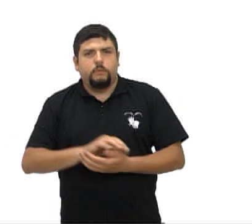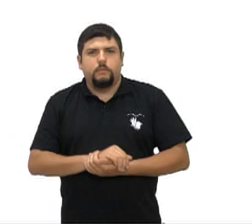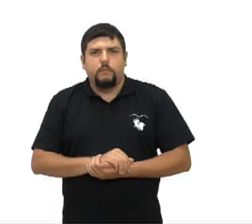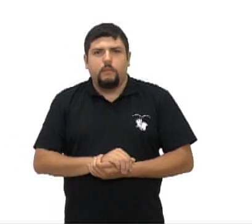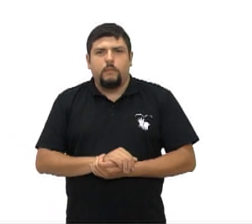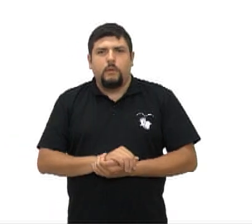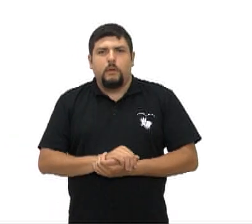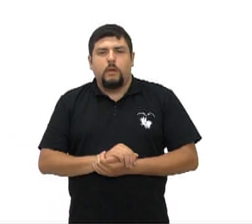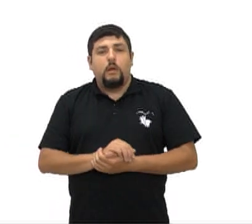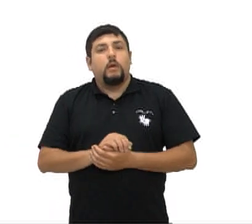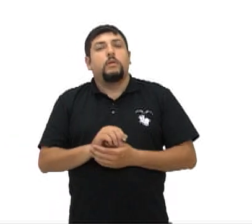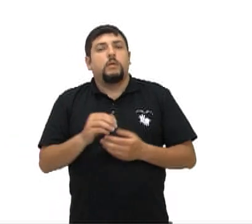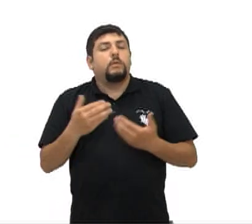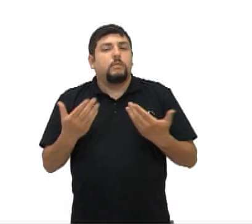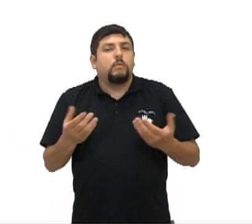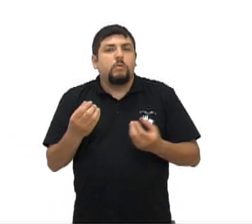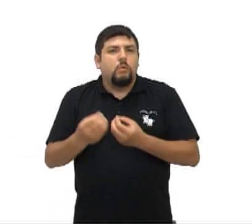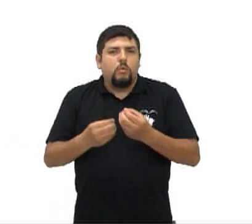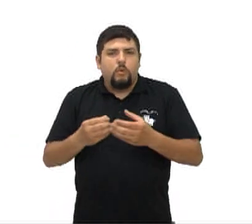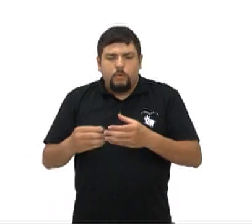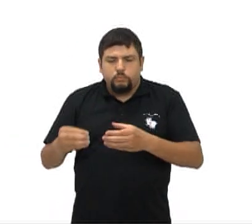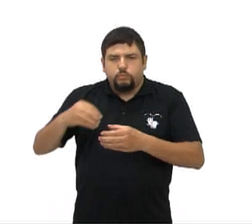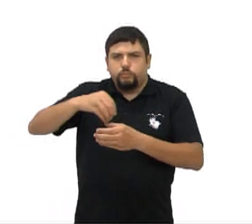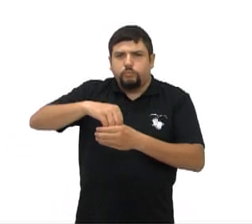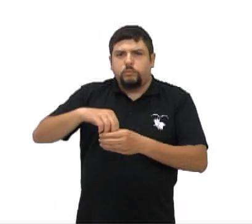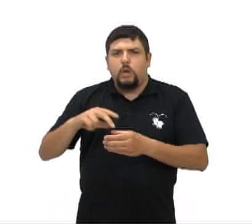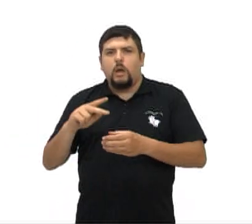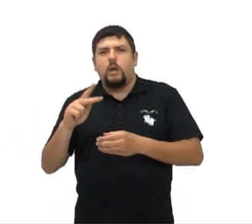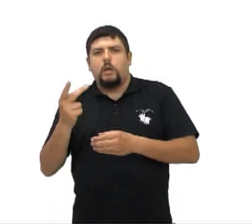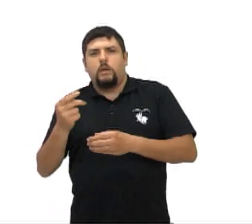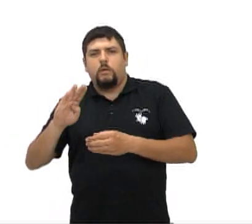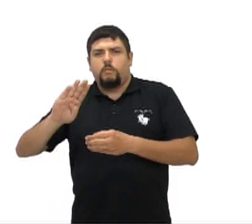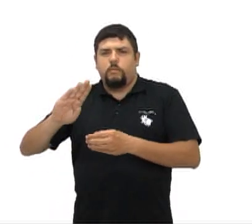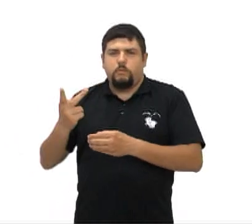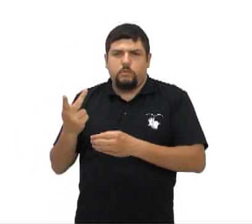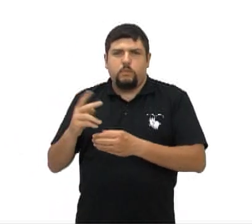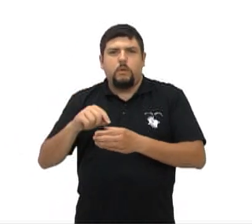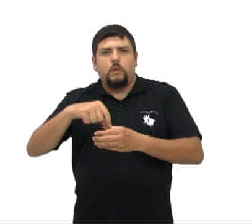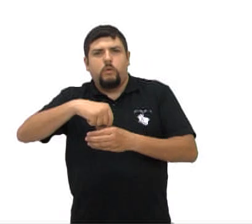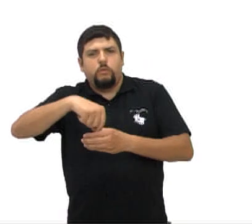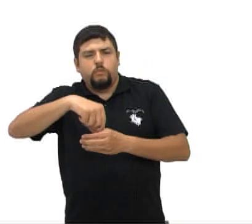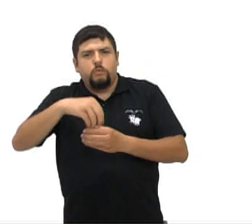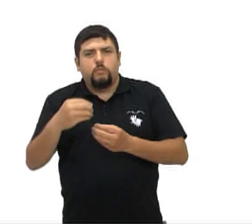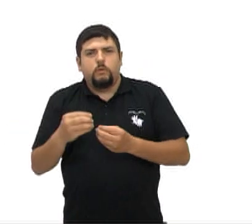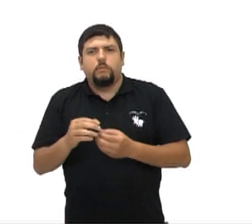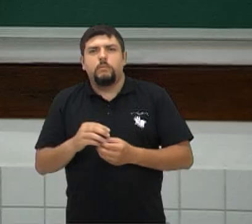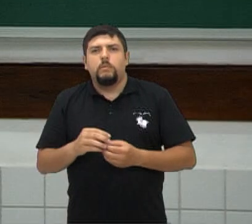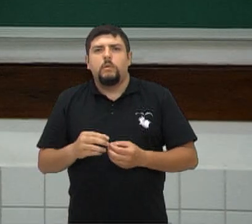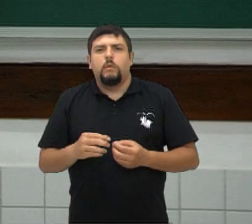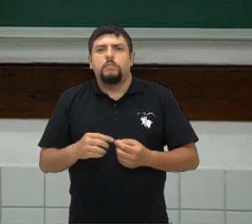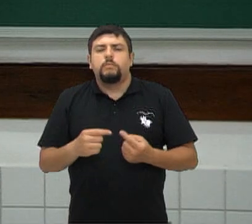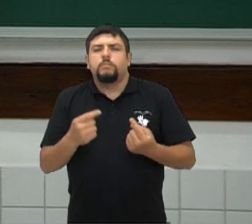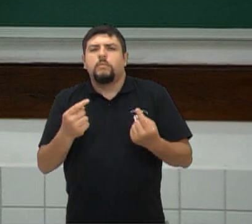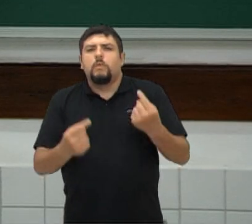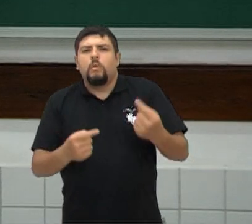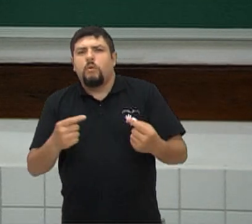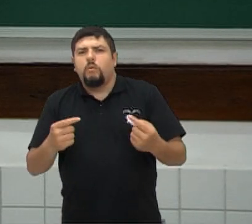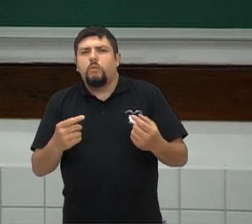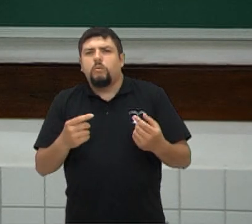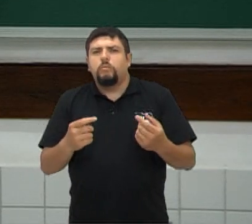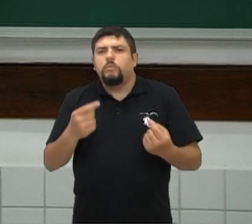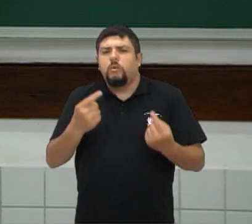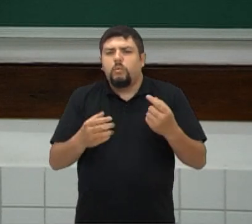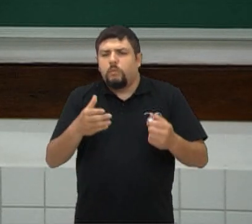é feita, geralmente, pelo método de Haber-Bosch, que envolve a reação. Indique para qual lado esse equilíbrio se